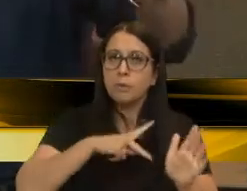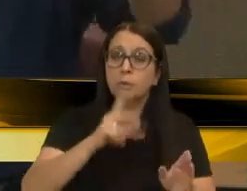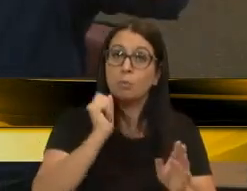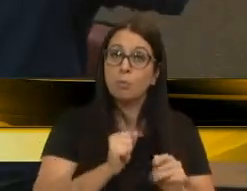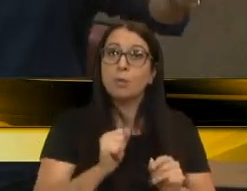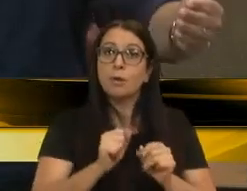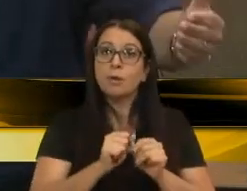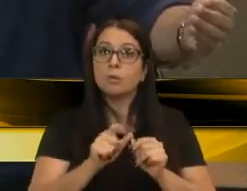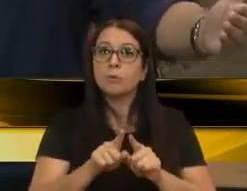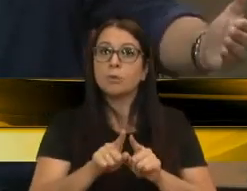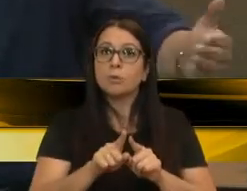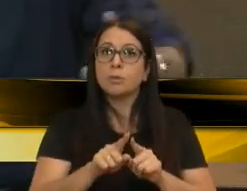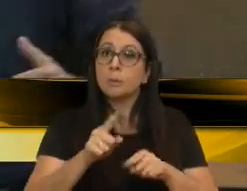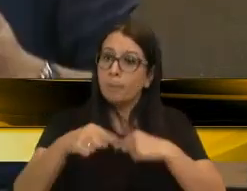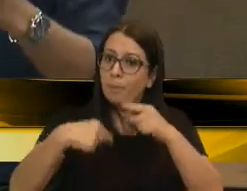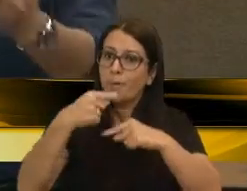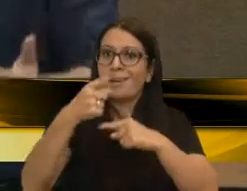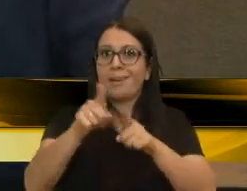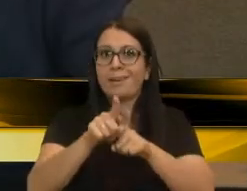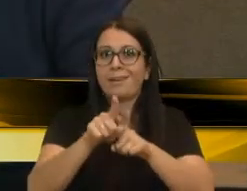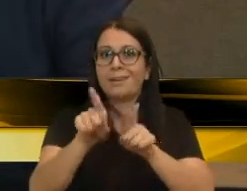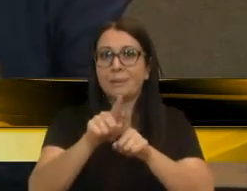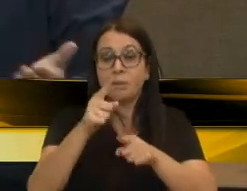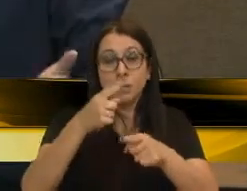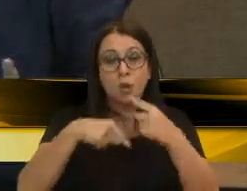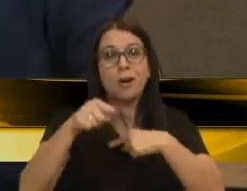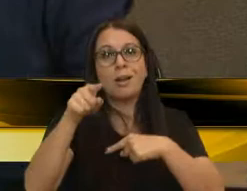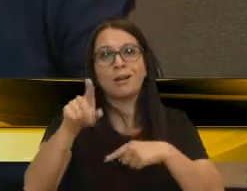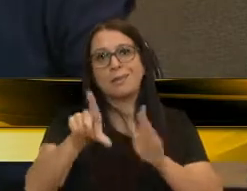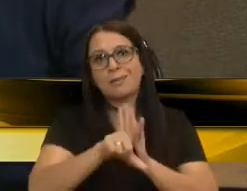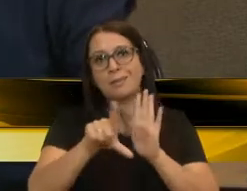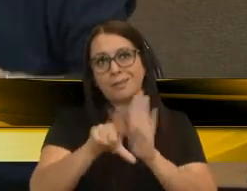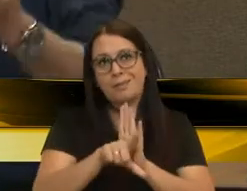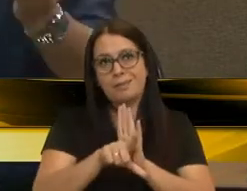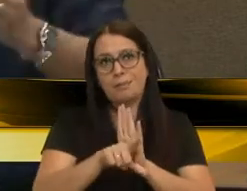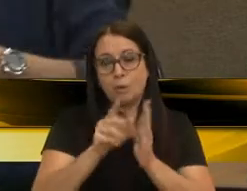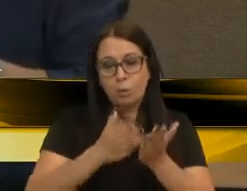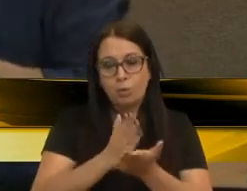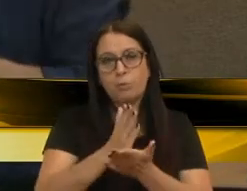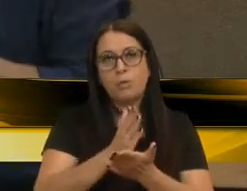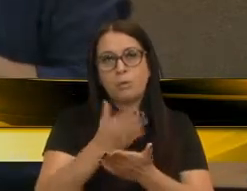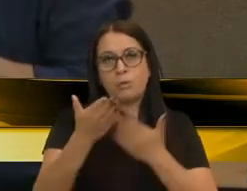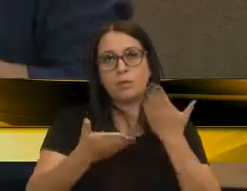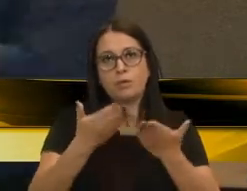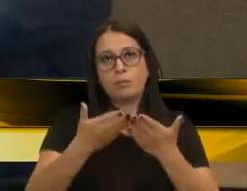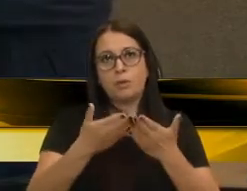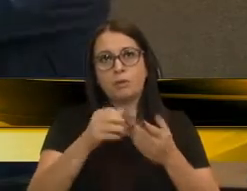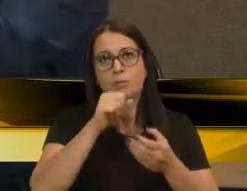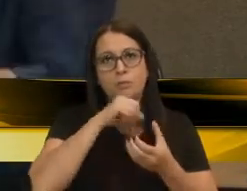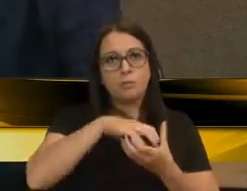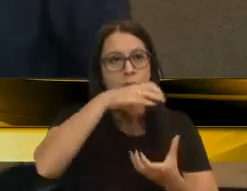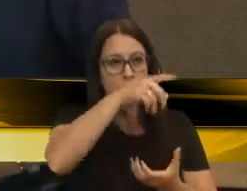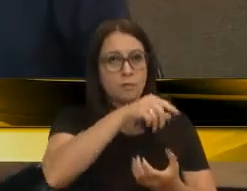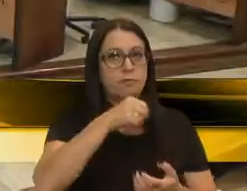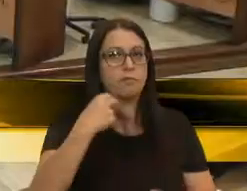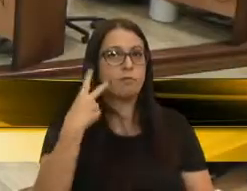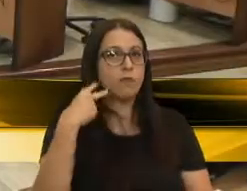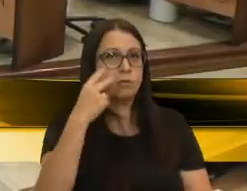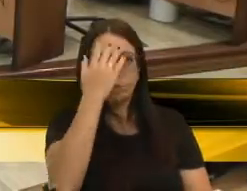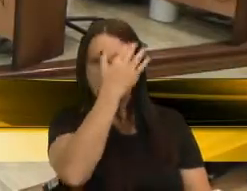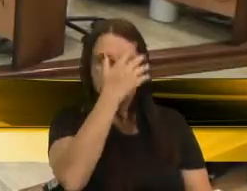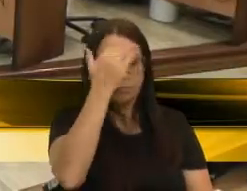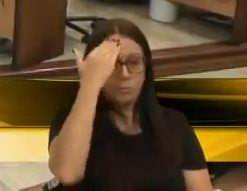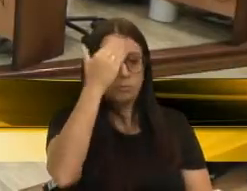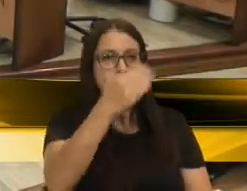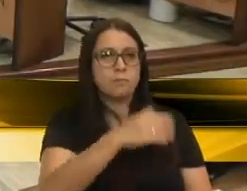inclusive, promulgar e se tornar lei e para o devido cumprimento e atendimento da comunidade dos idosos. Vereadora Adiló, senhor Alparte.